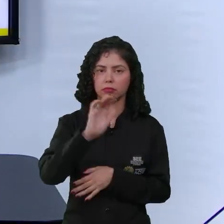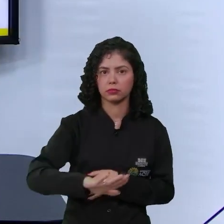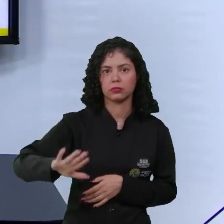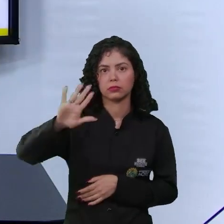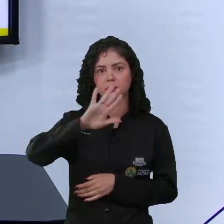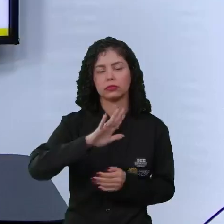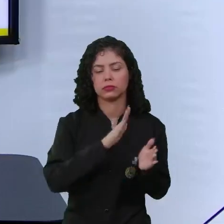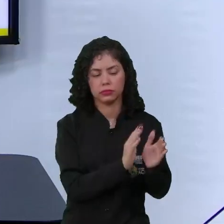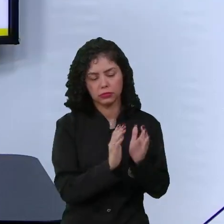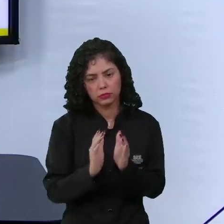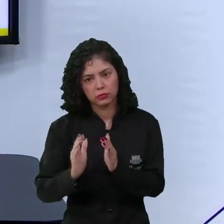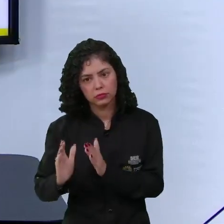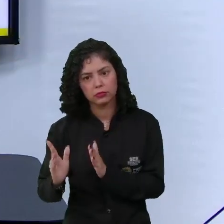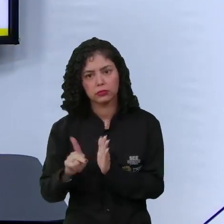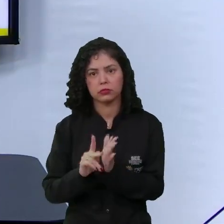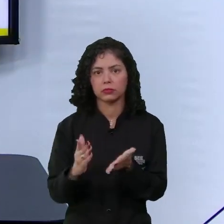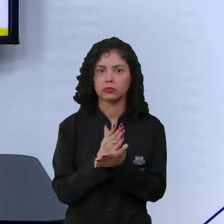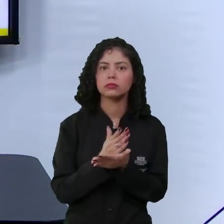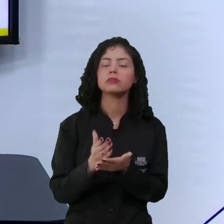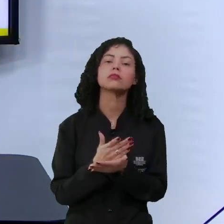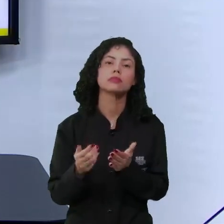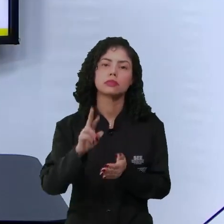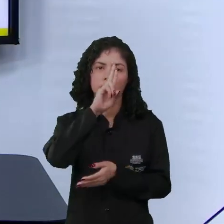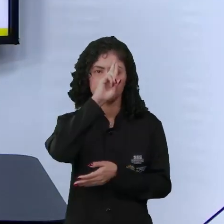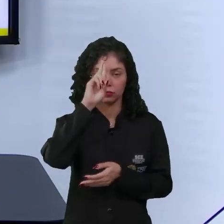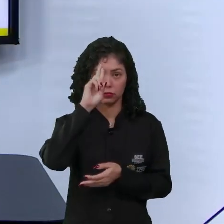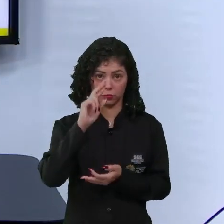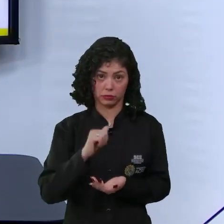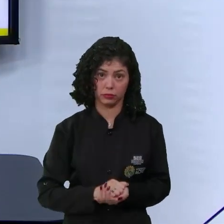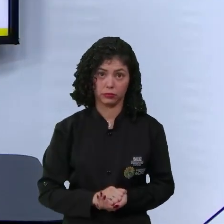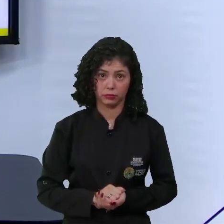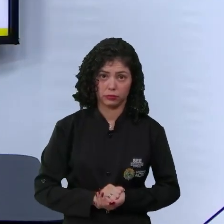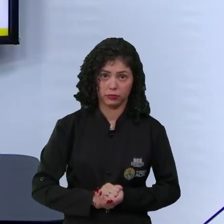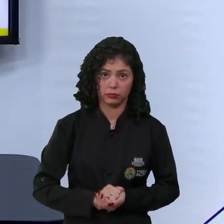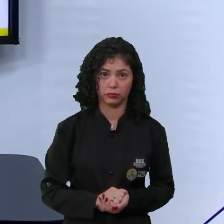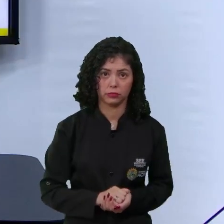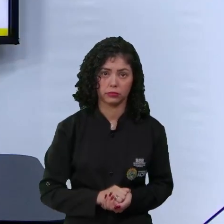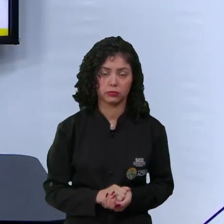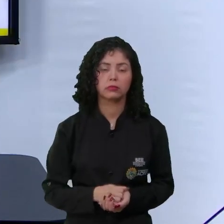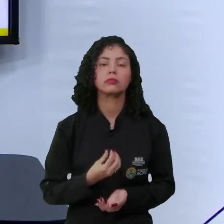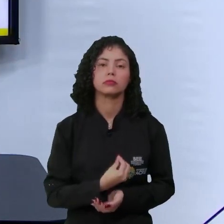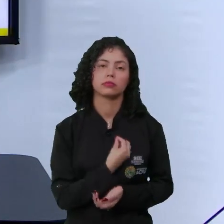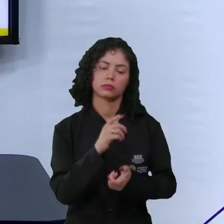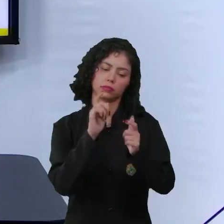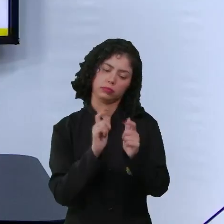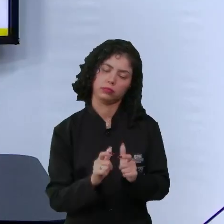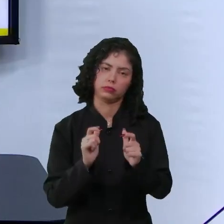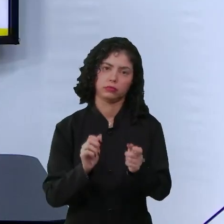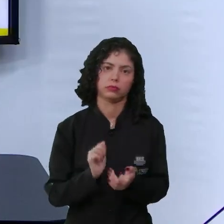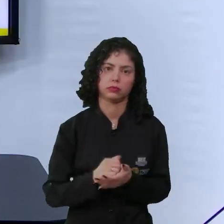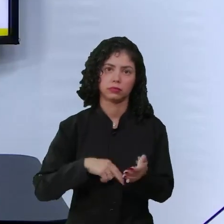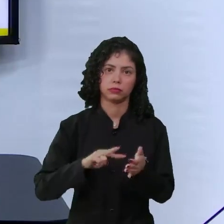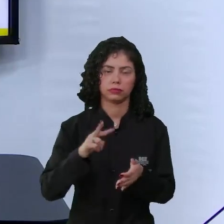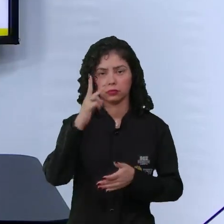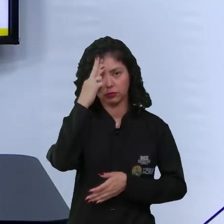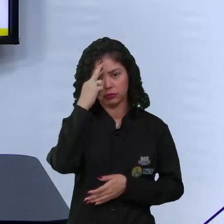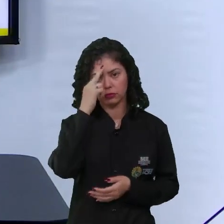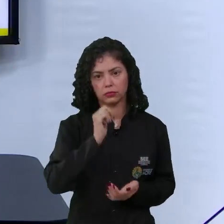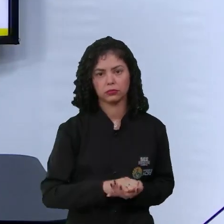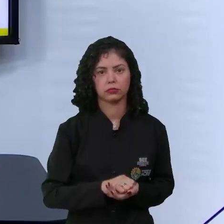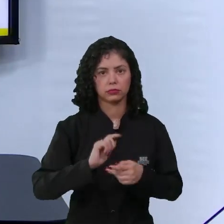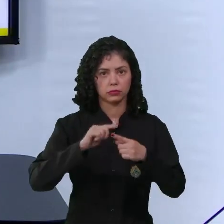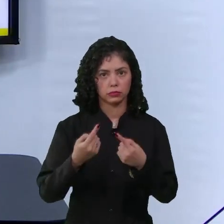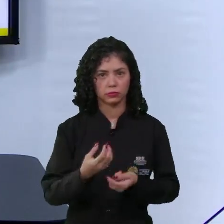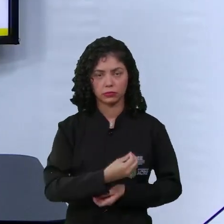daquele espaço ali, alguma historicidade. Tem uma vivência local. É uma dança comum, mas de